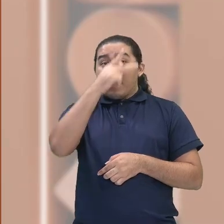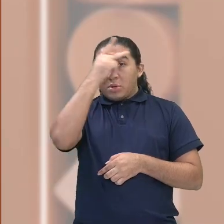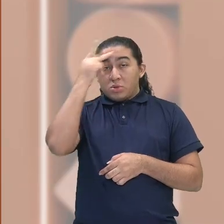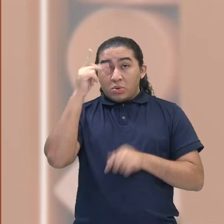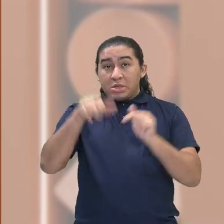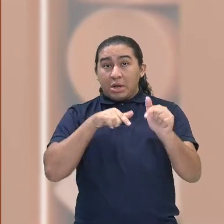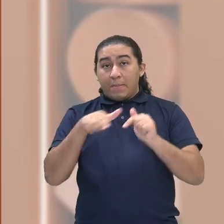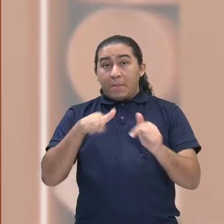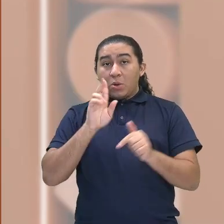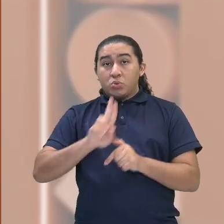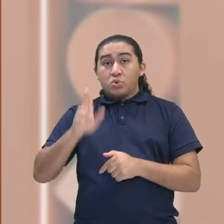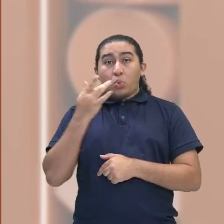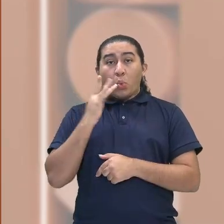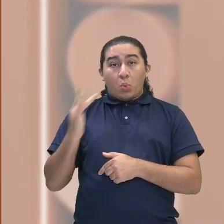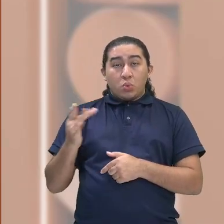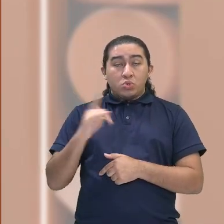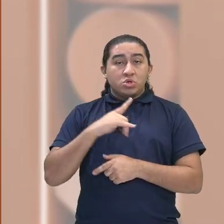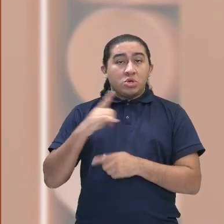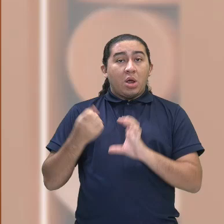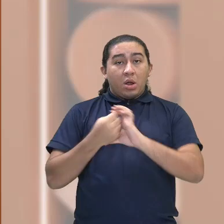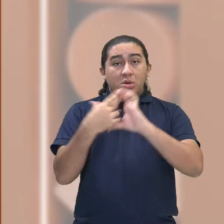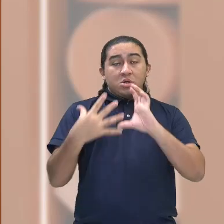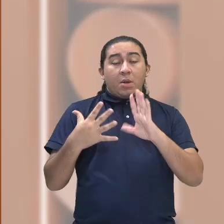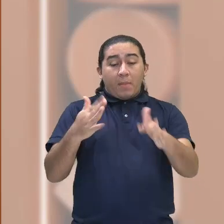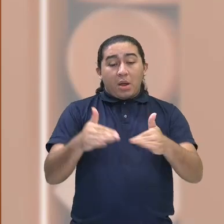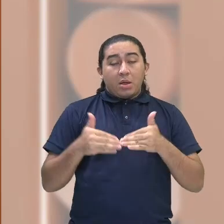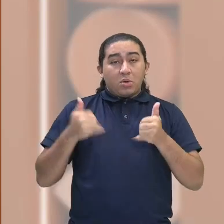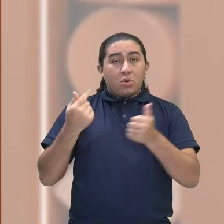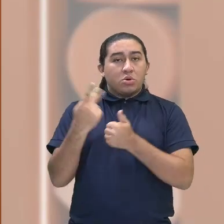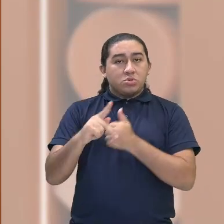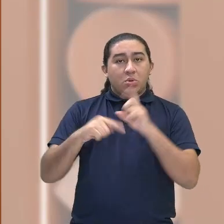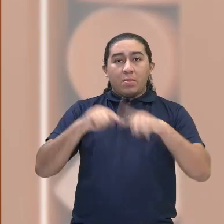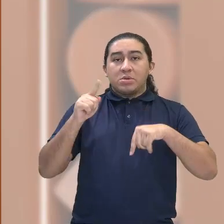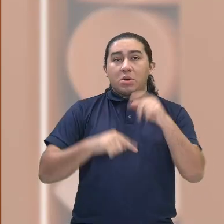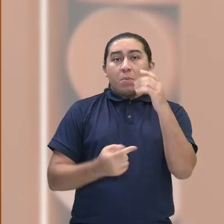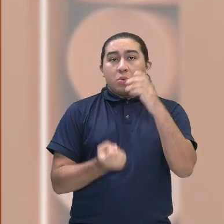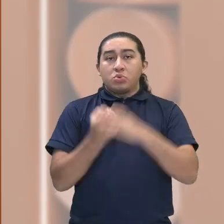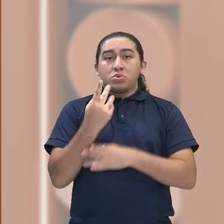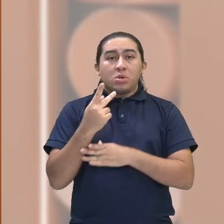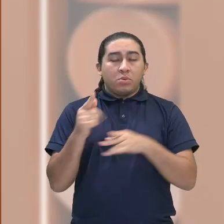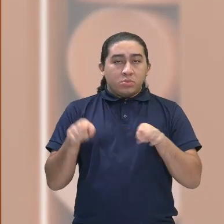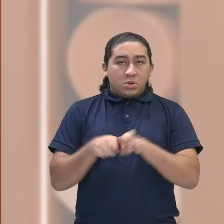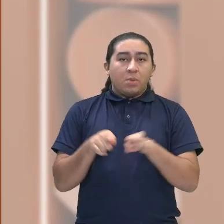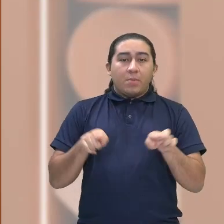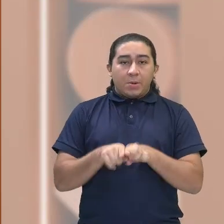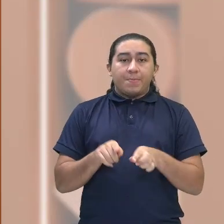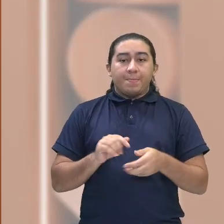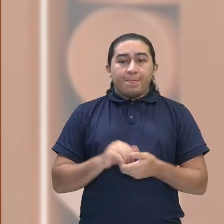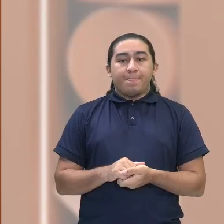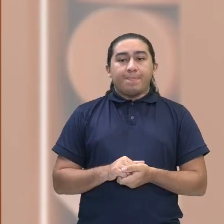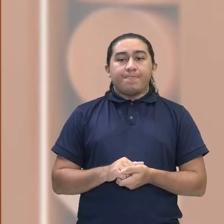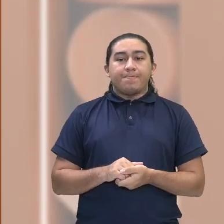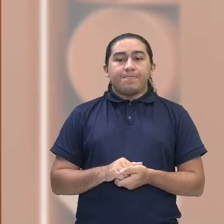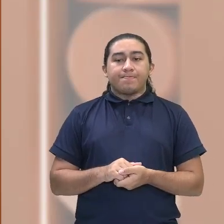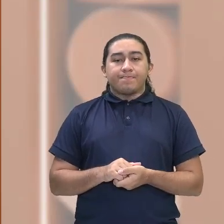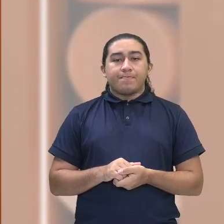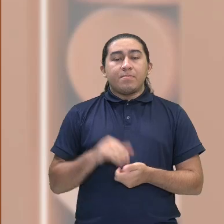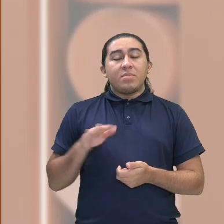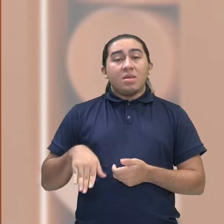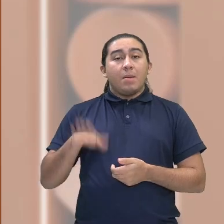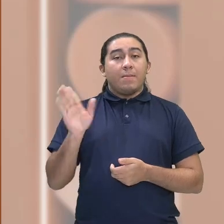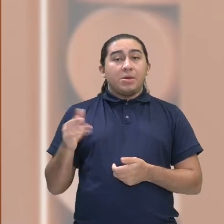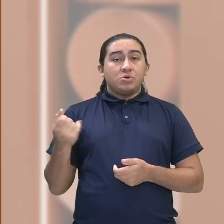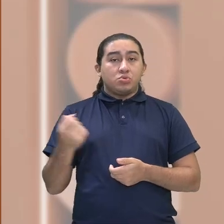qualidade muito maior na sua qualidade de produção de peças de ouro, inclusive, do que os